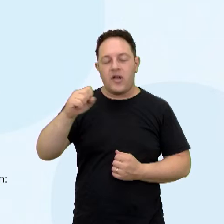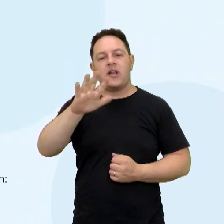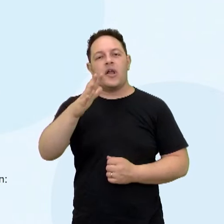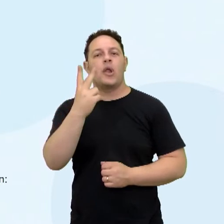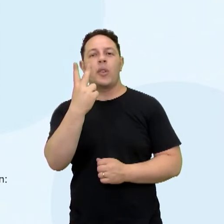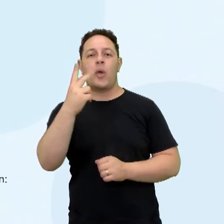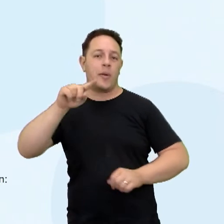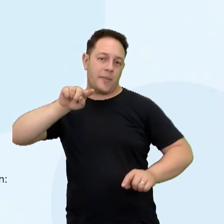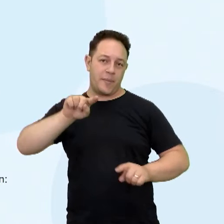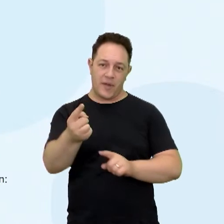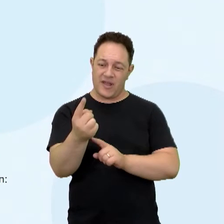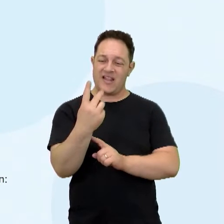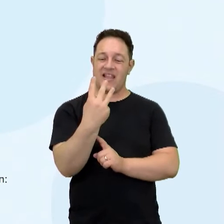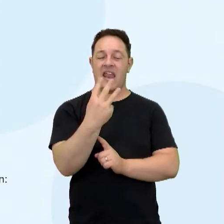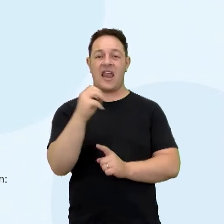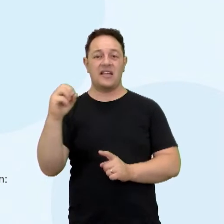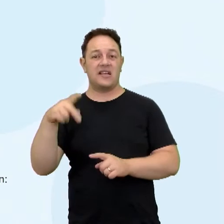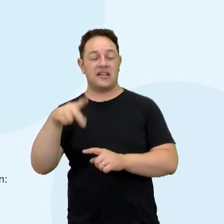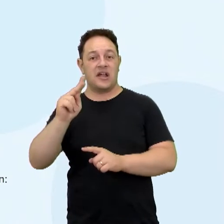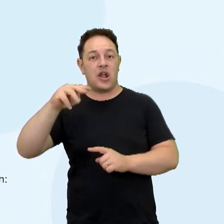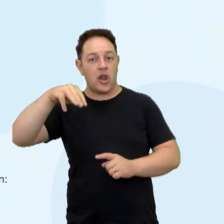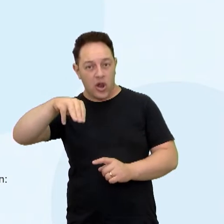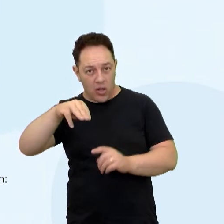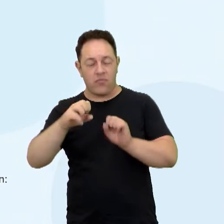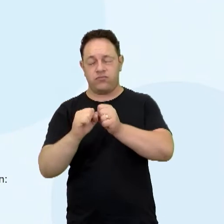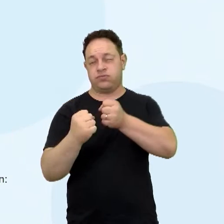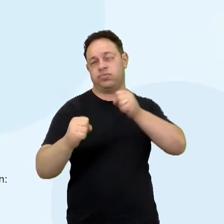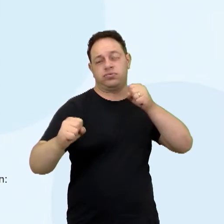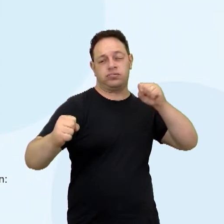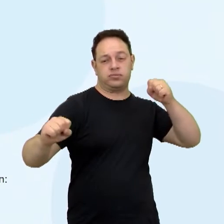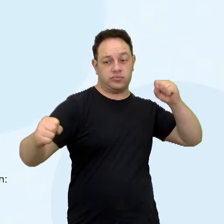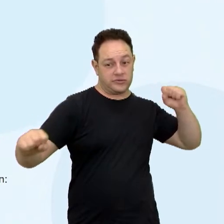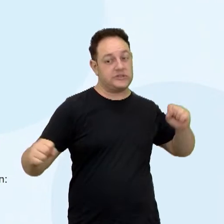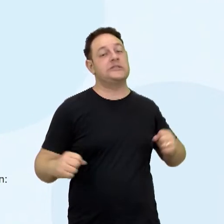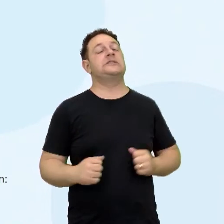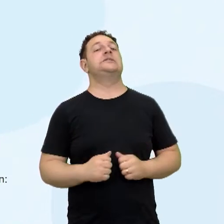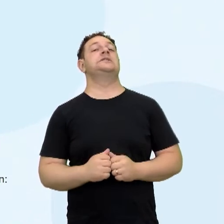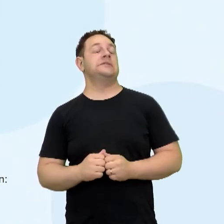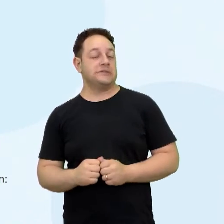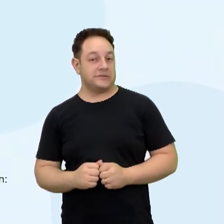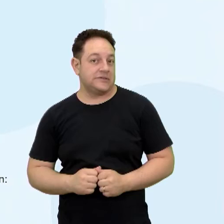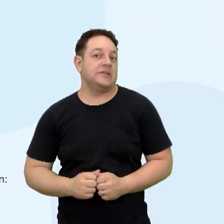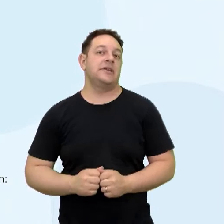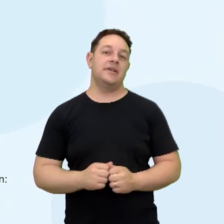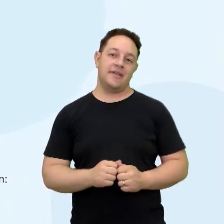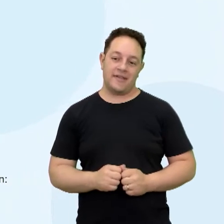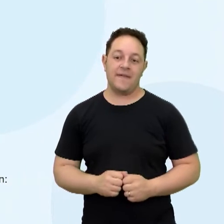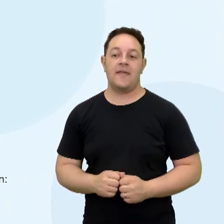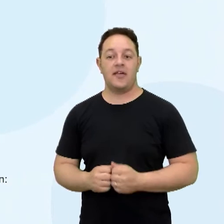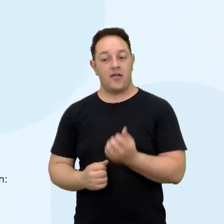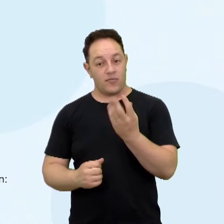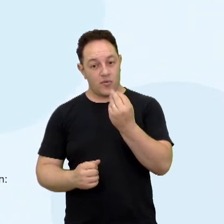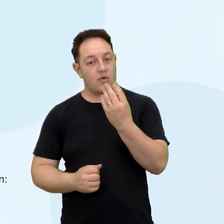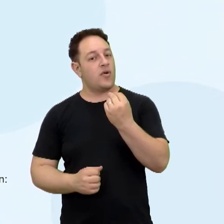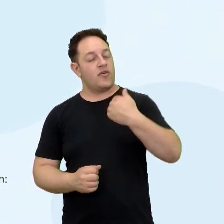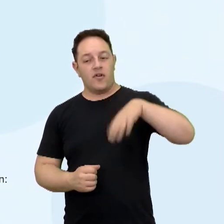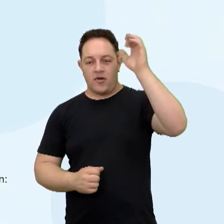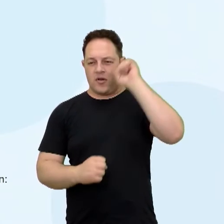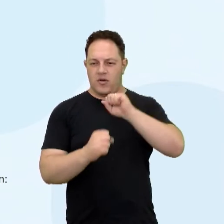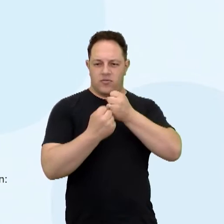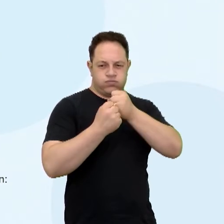de 2.300 quilômetros de extensão, então ele é bem, né, bem elevado aí a